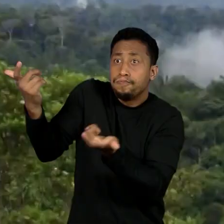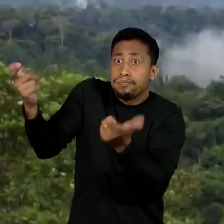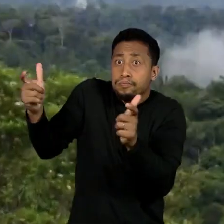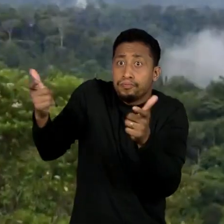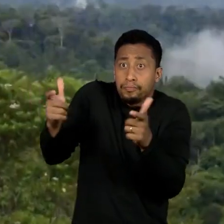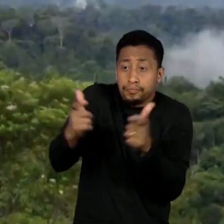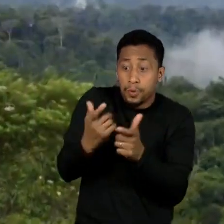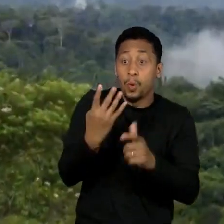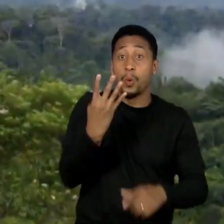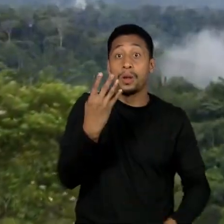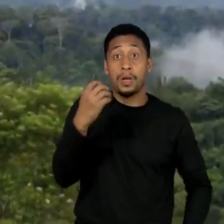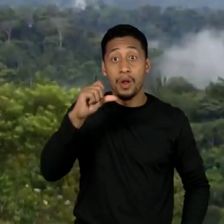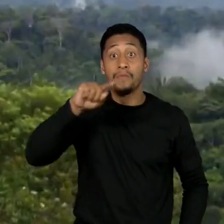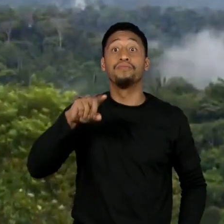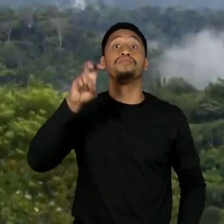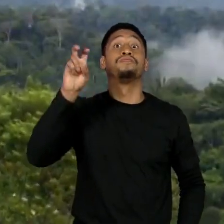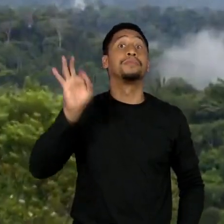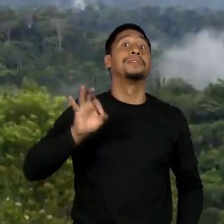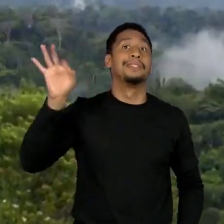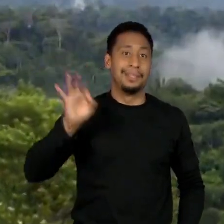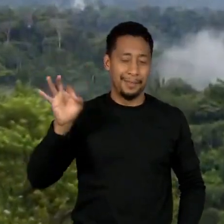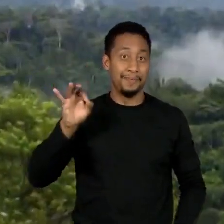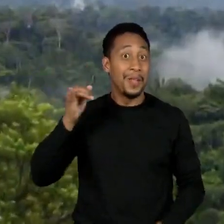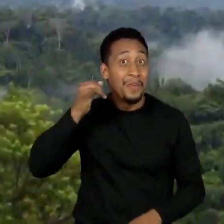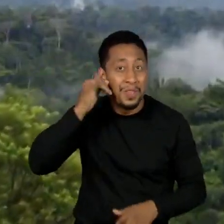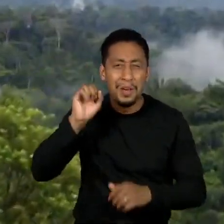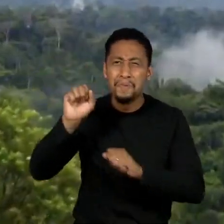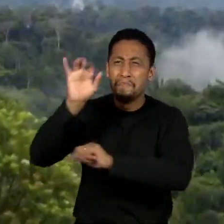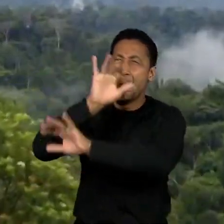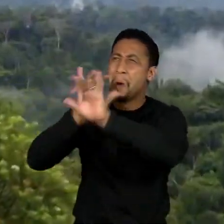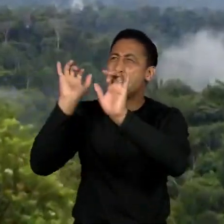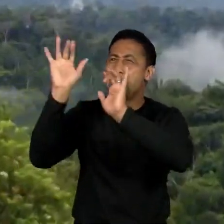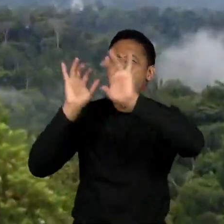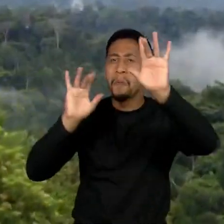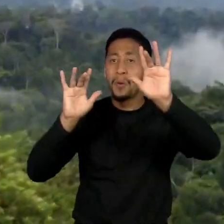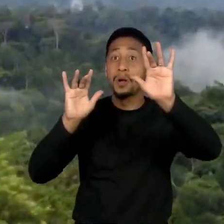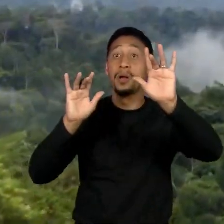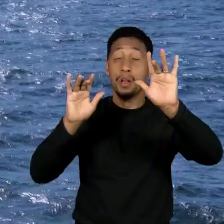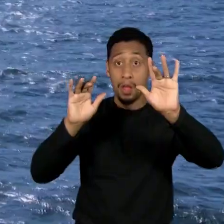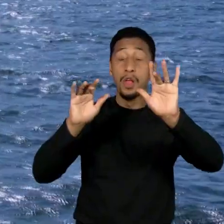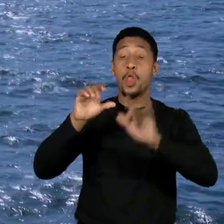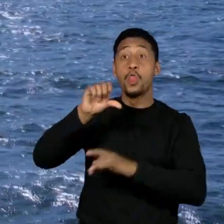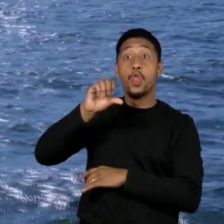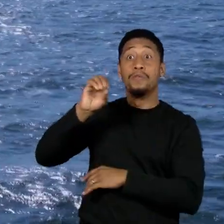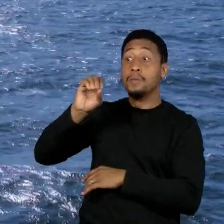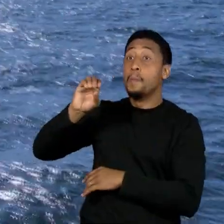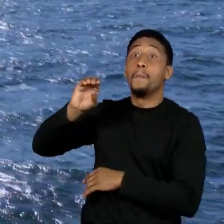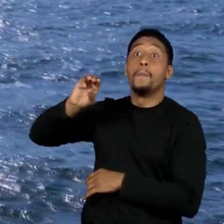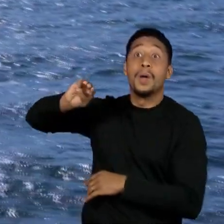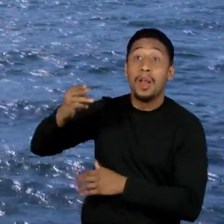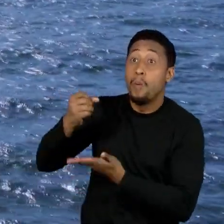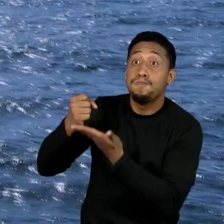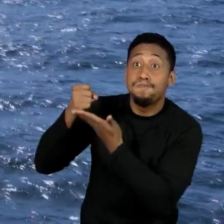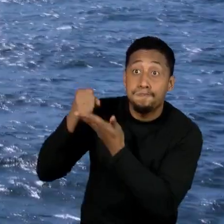49,5%, evitando lançar na atmosfera mais de 200 milhões de toneladas de CO2.